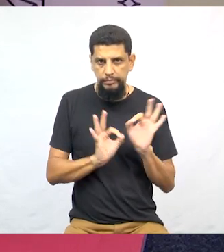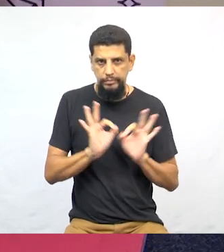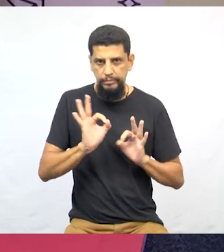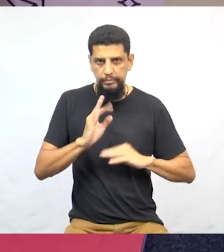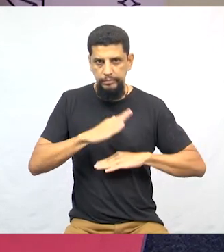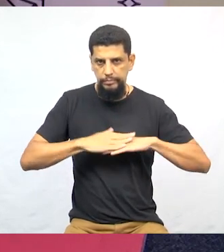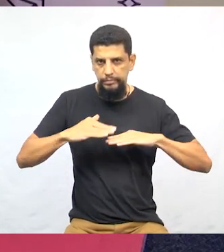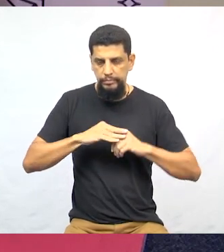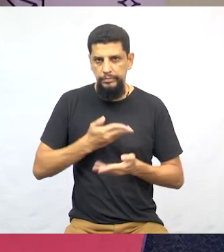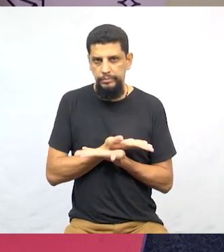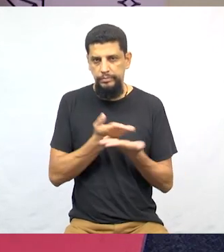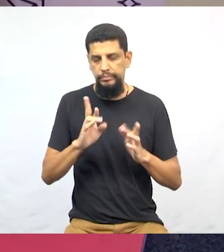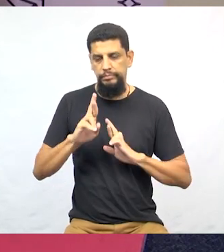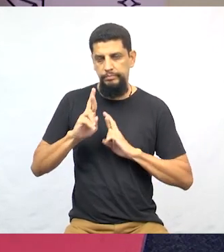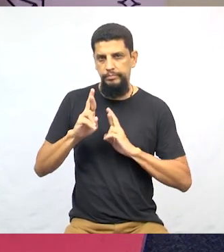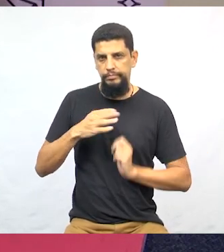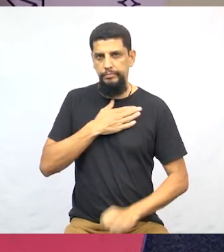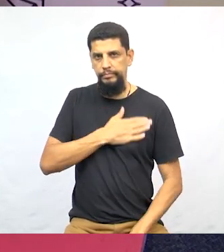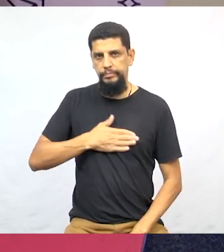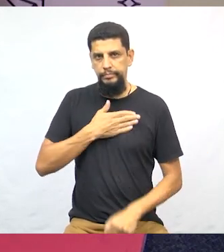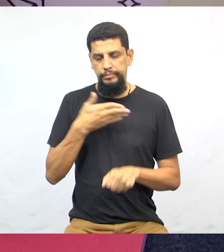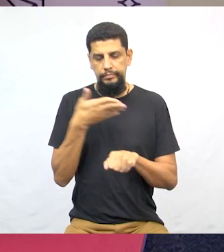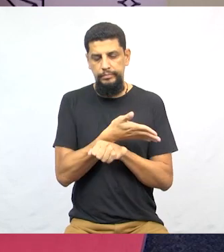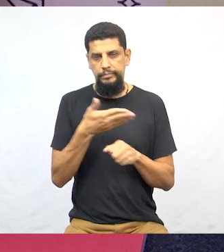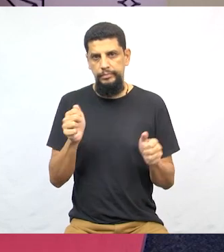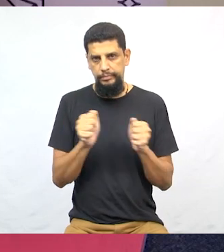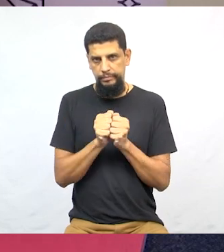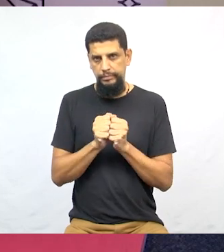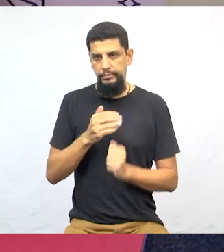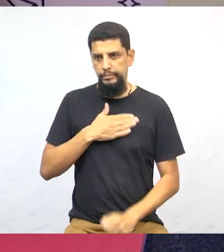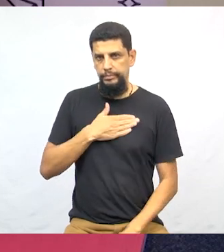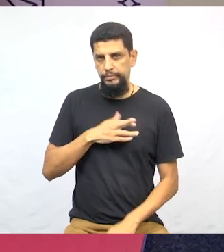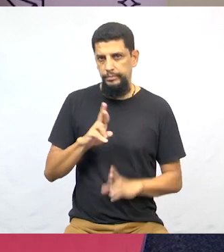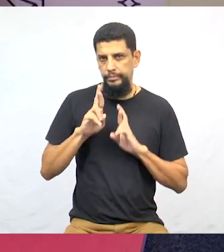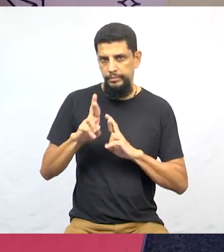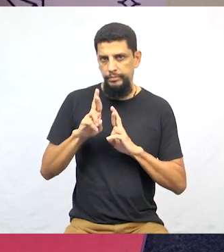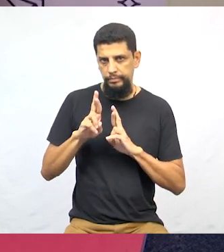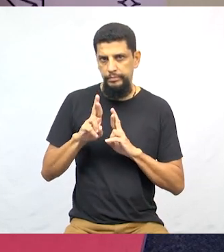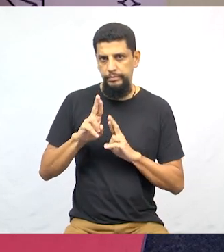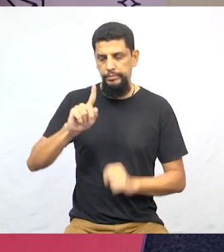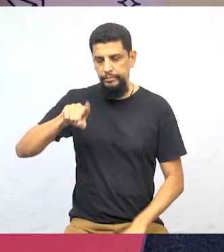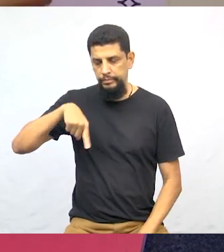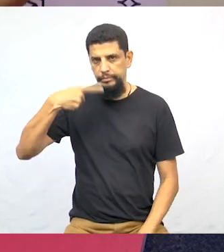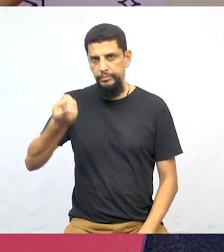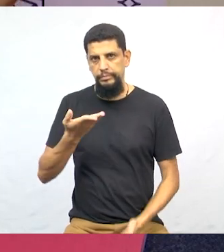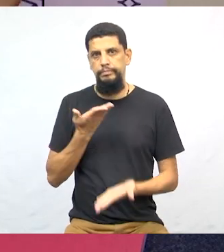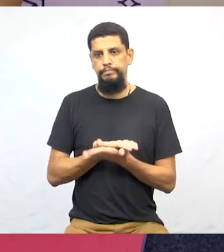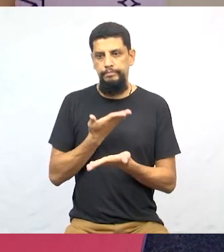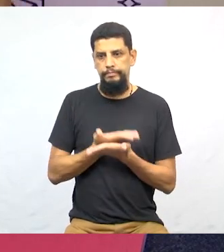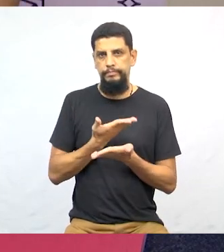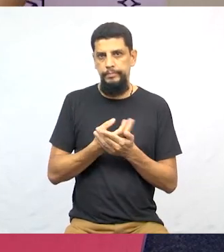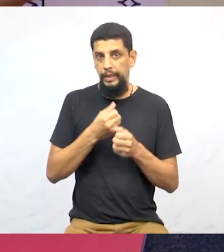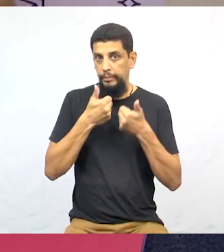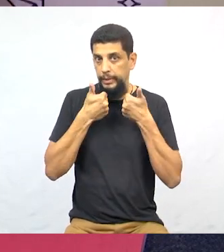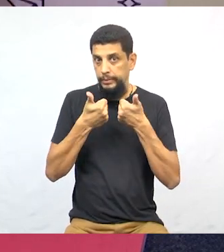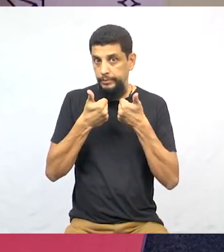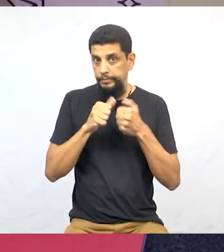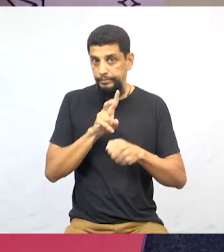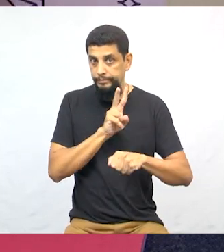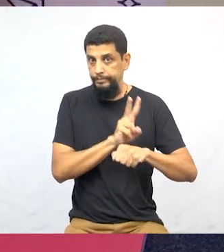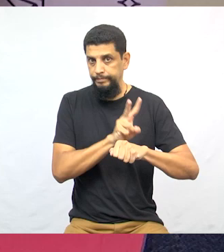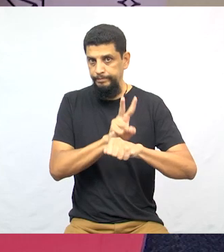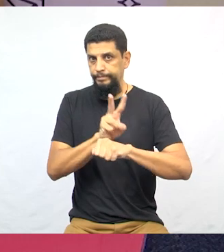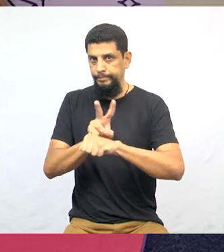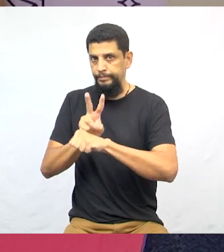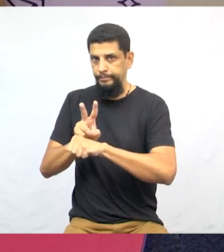vocês. Esperamos que vocês tenham gostado, participado conosco. E esperamos vocês na próxima aula. Fiquem